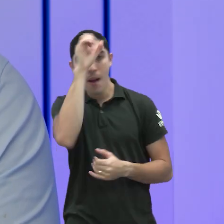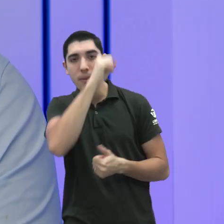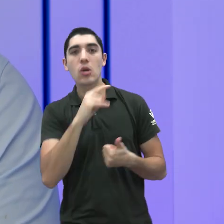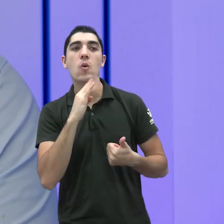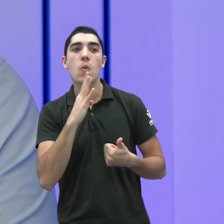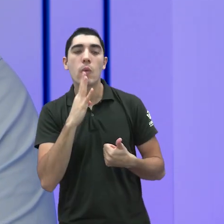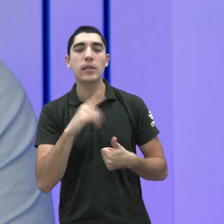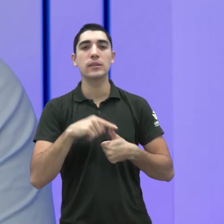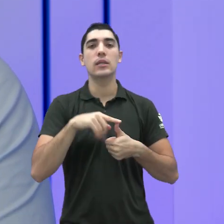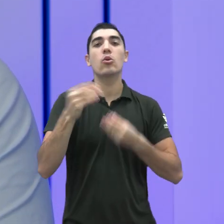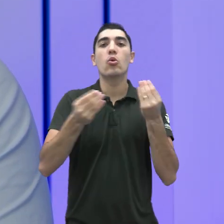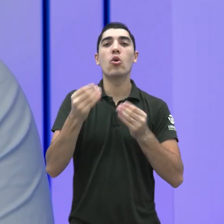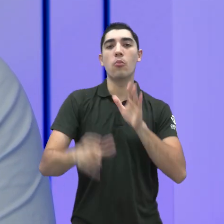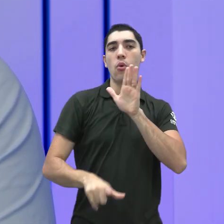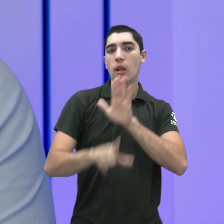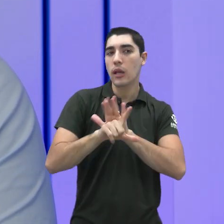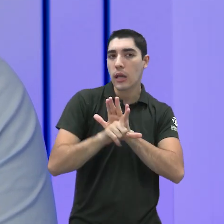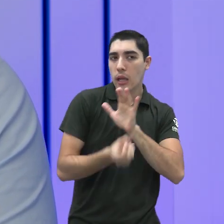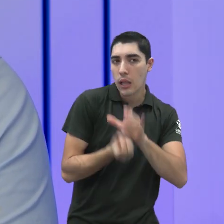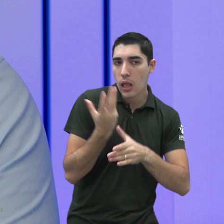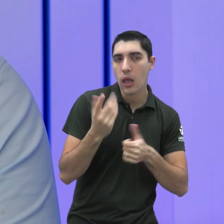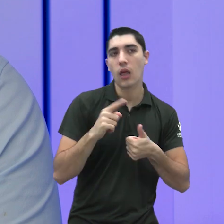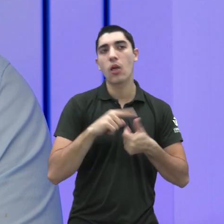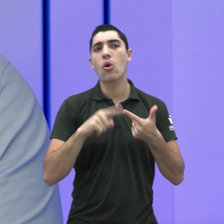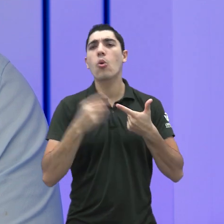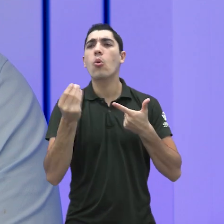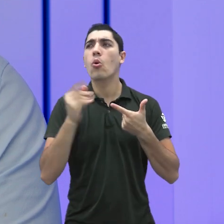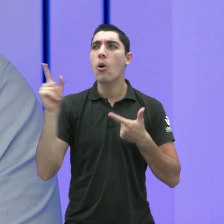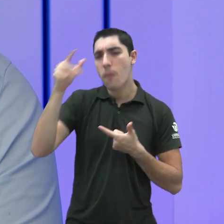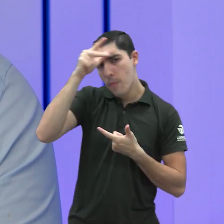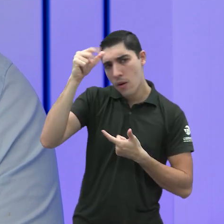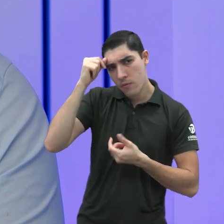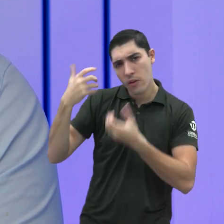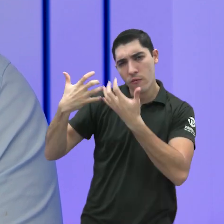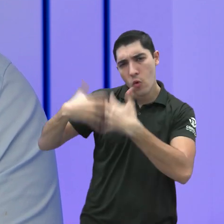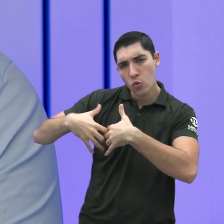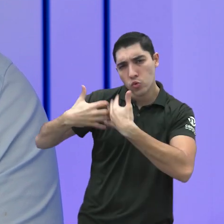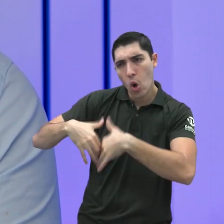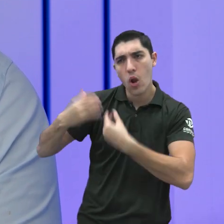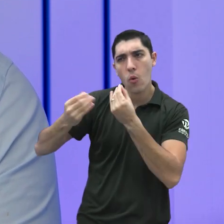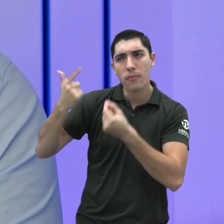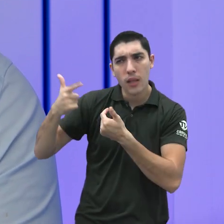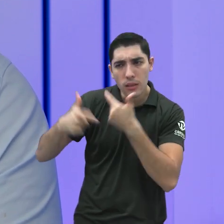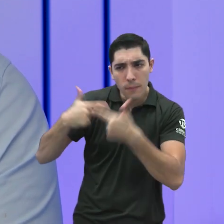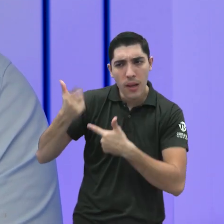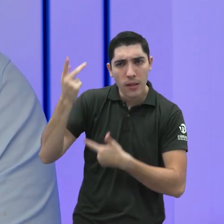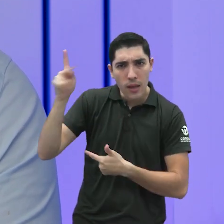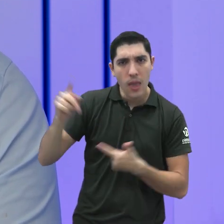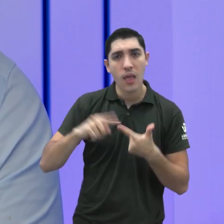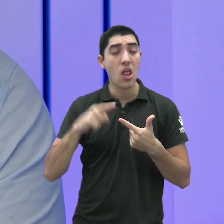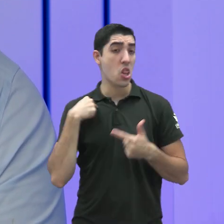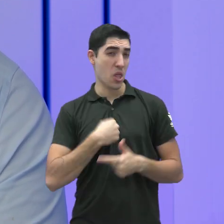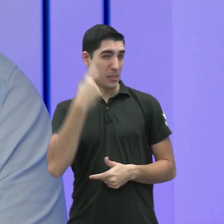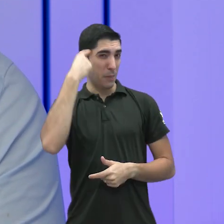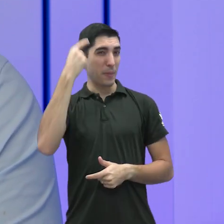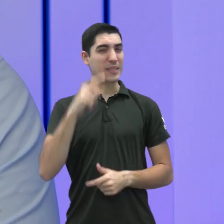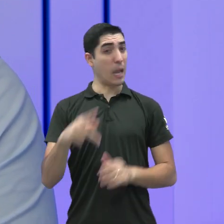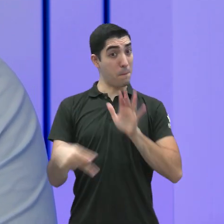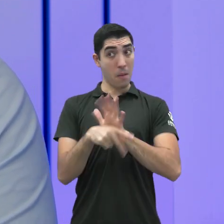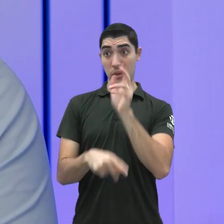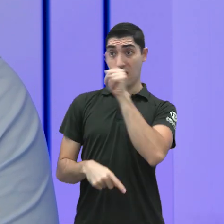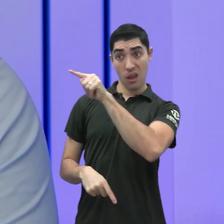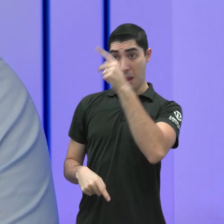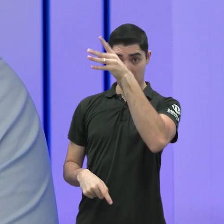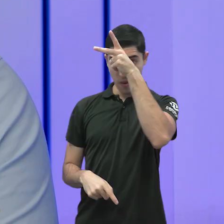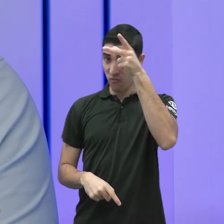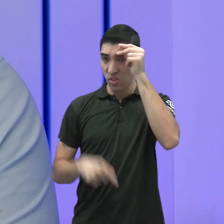funciona a prefeitura, ver até que ponto a prefeitura, porque às vezes a gente acha que a prefeitura pode fazer tudo, e nem sempre é isso, né? Não é sempre